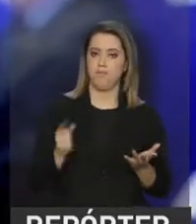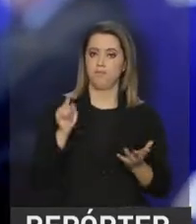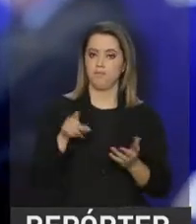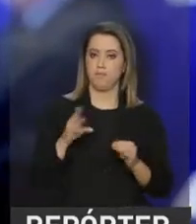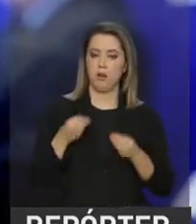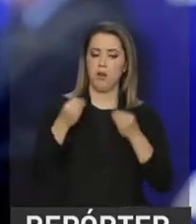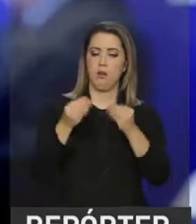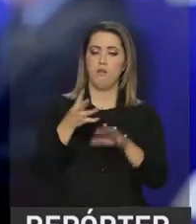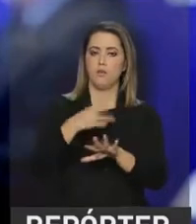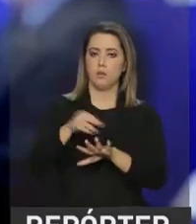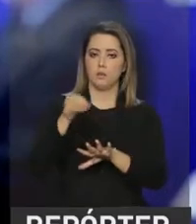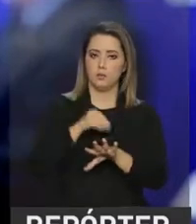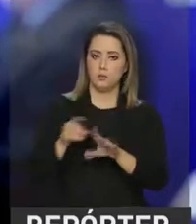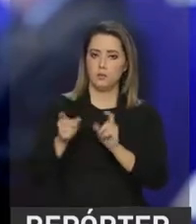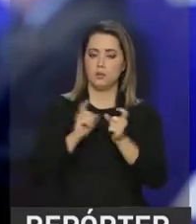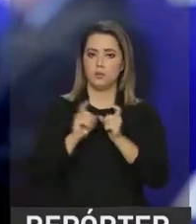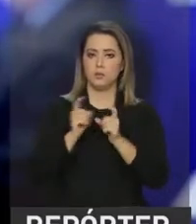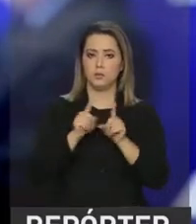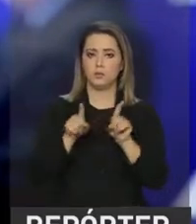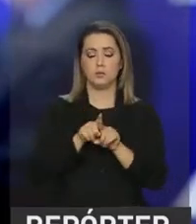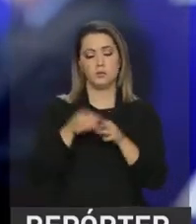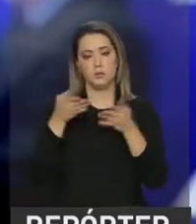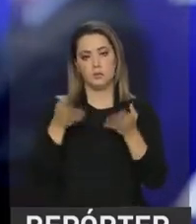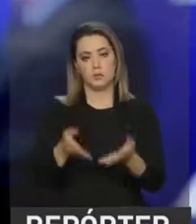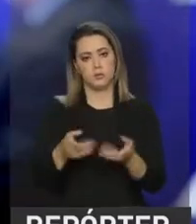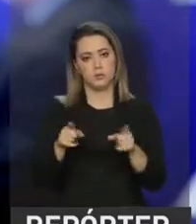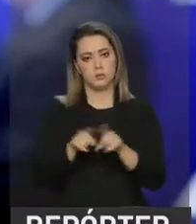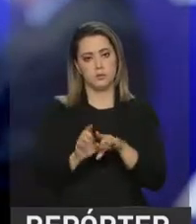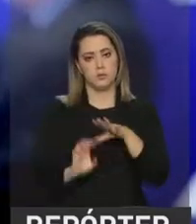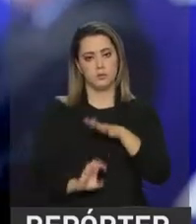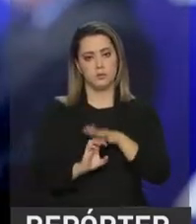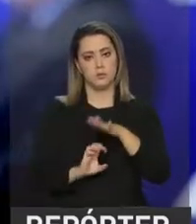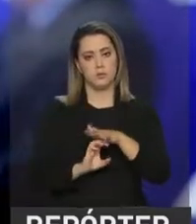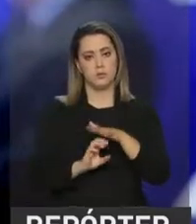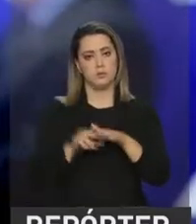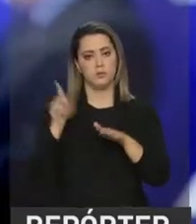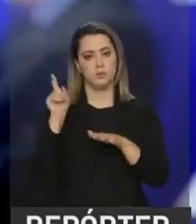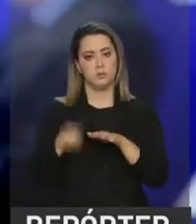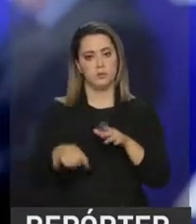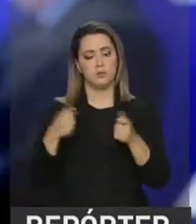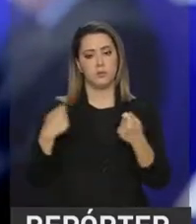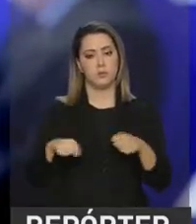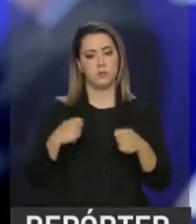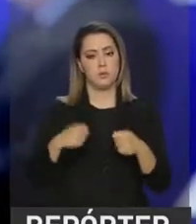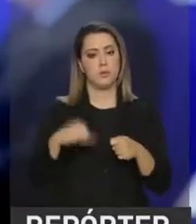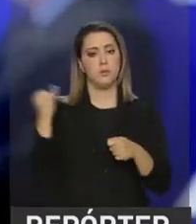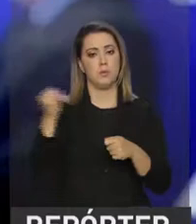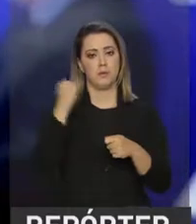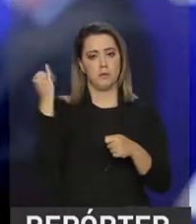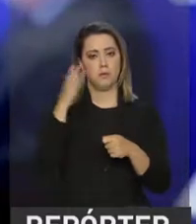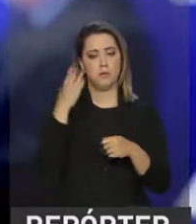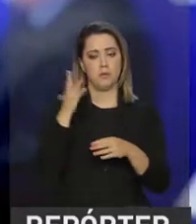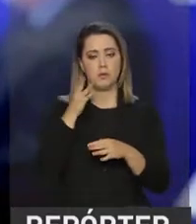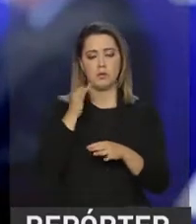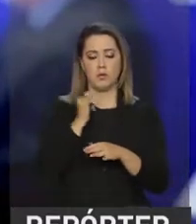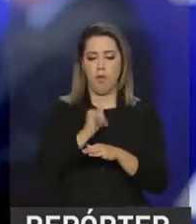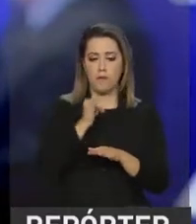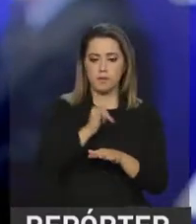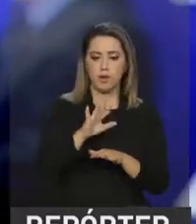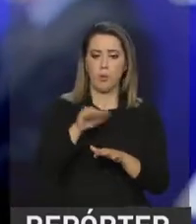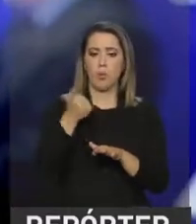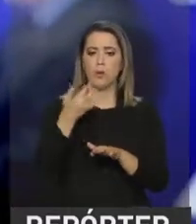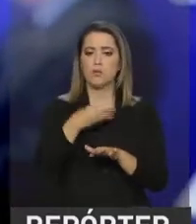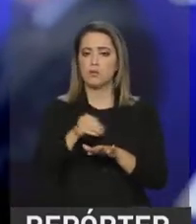informação para o gestor e nesse caso do empreendedorismo é sobre diálogo com informações do dia a dia do seu negócio